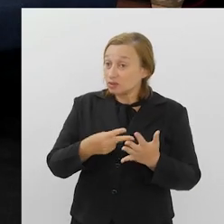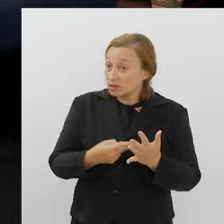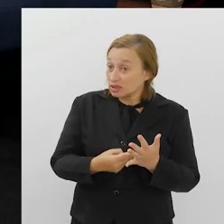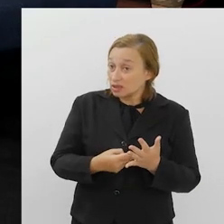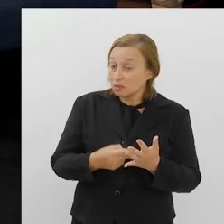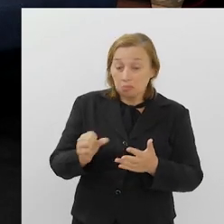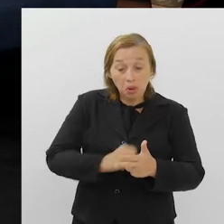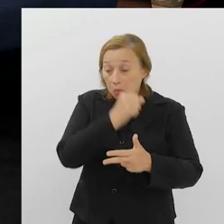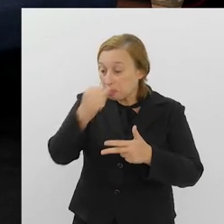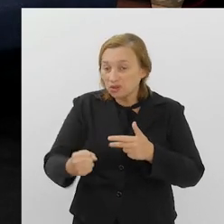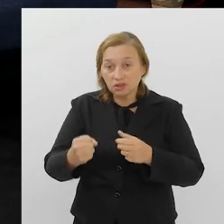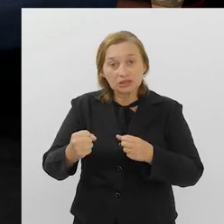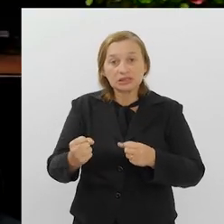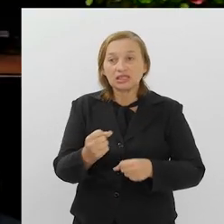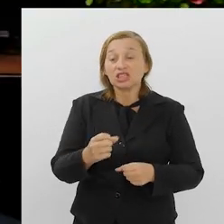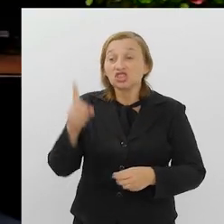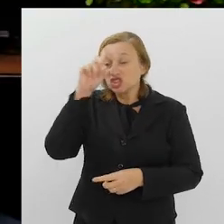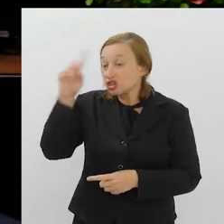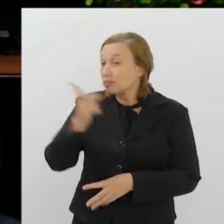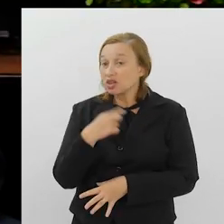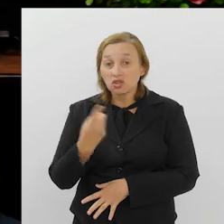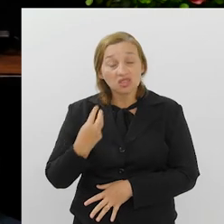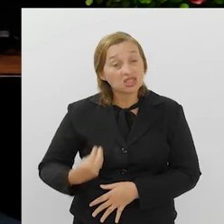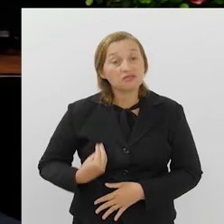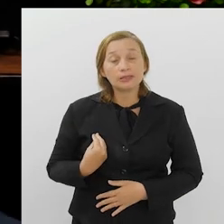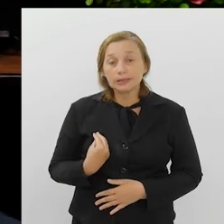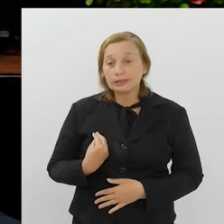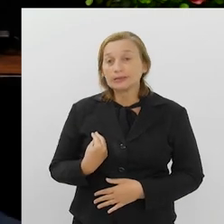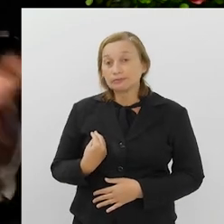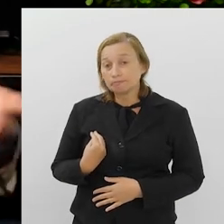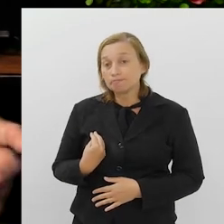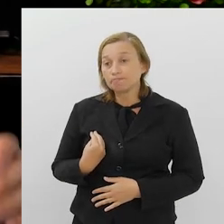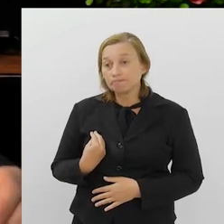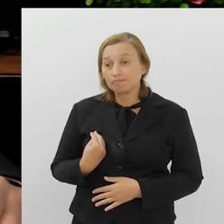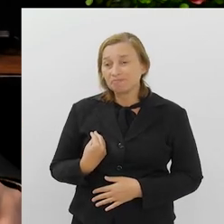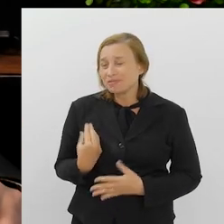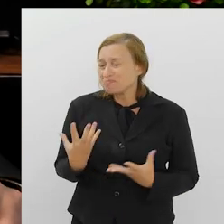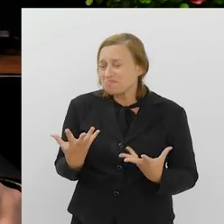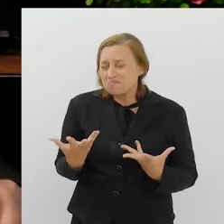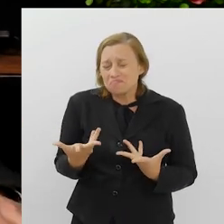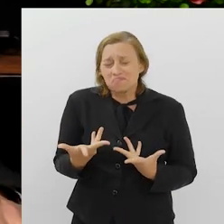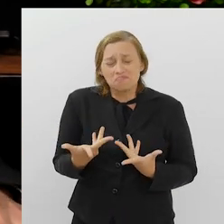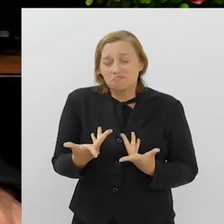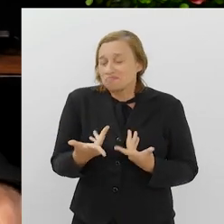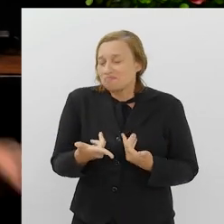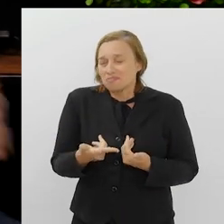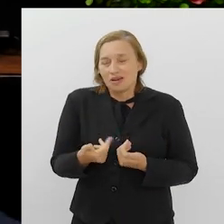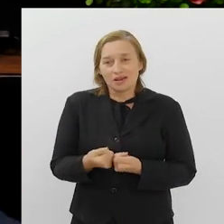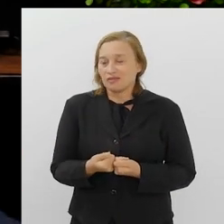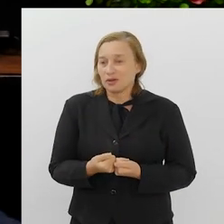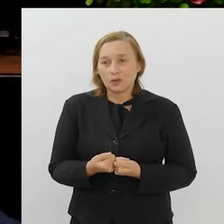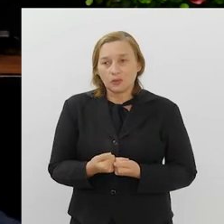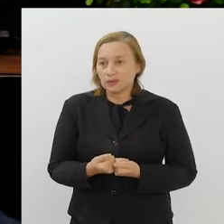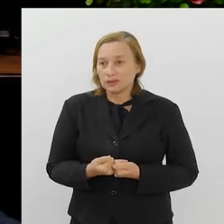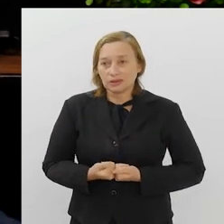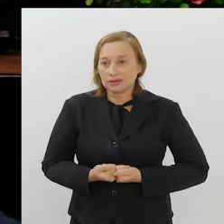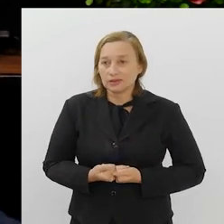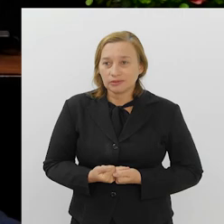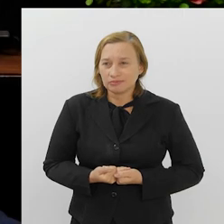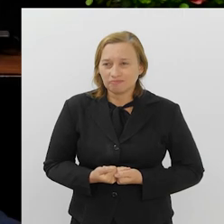específico e traduzido pelo poder de Deus para nós completamente eh eh uma coisa